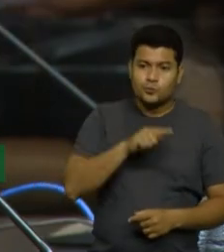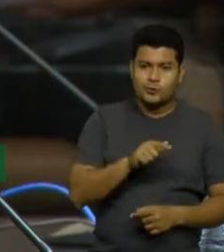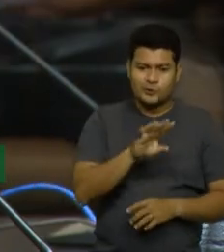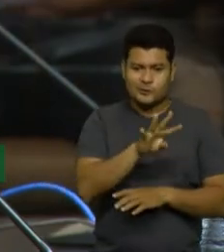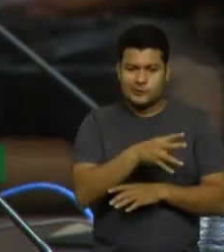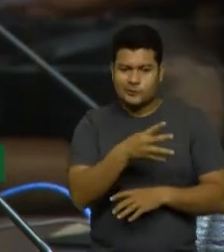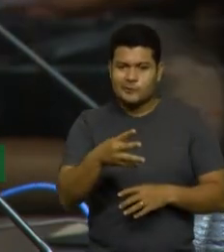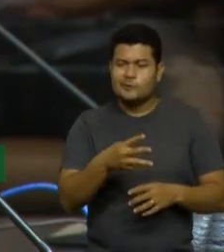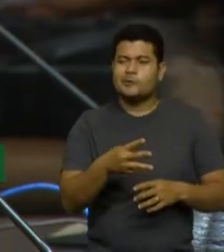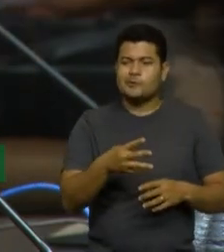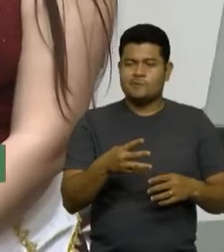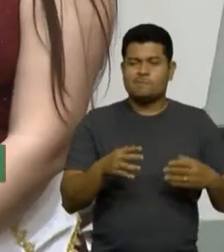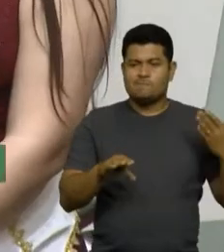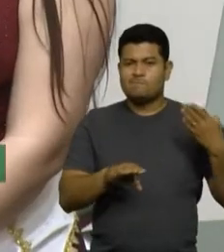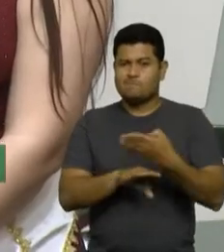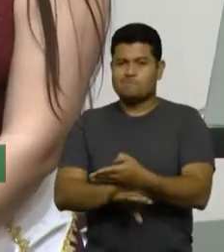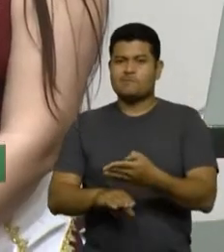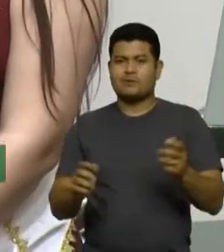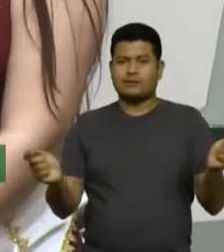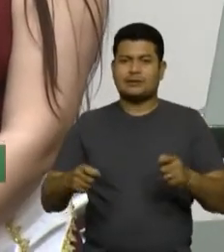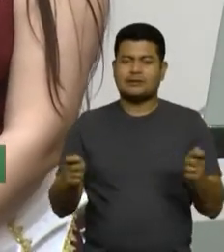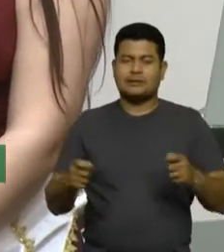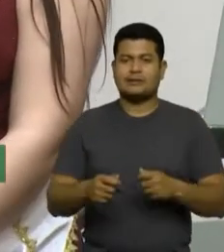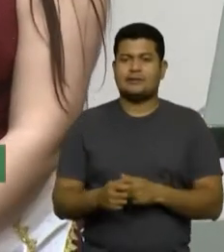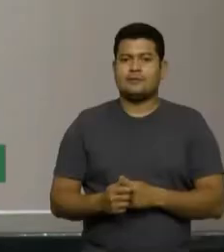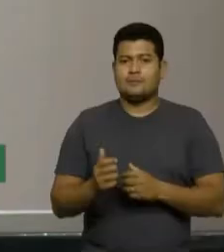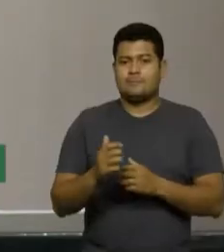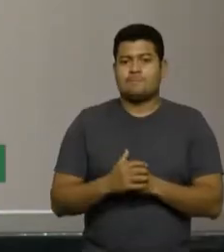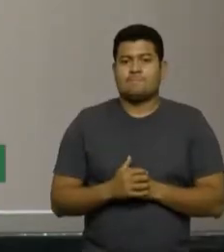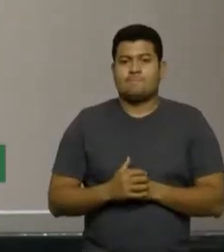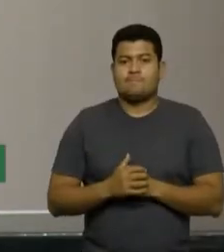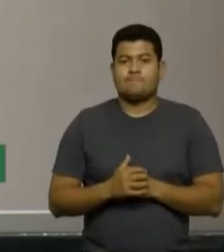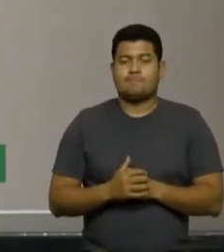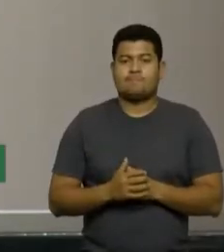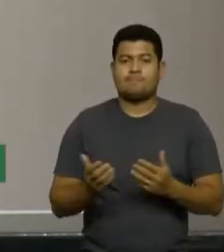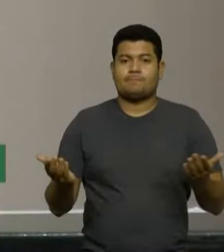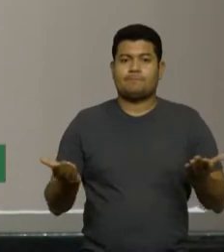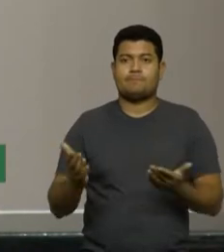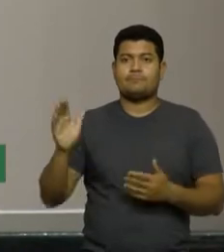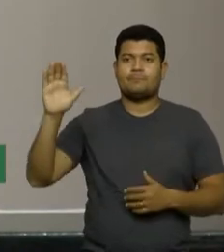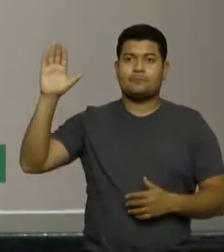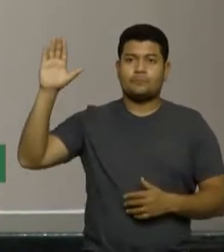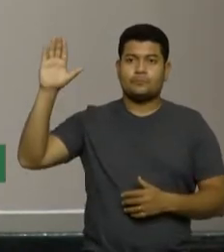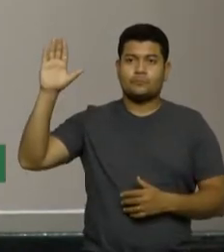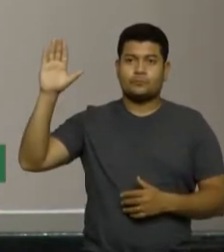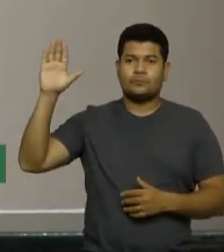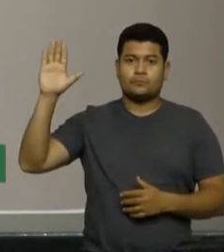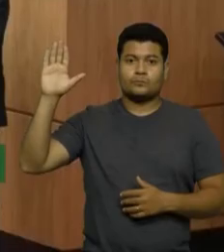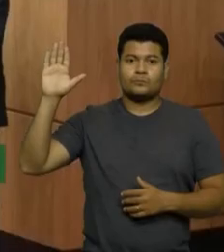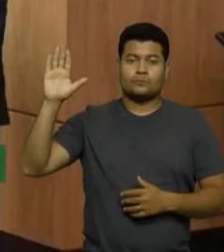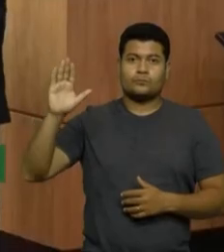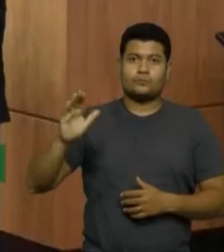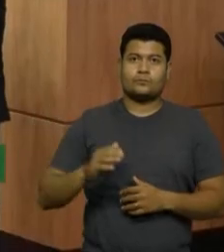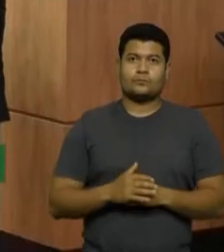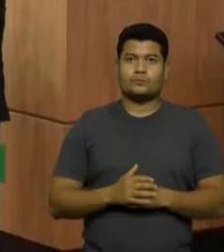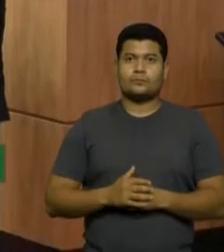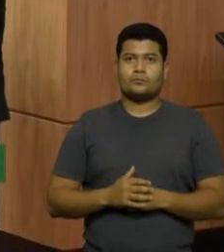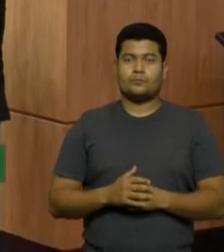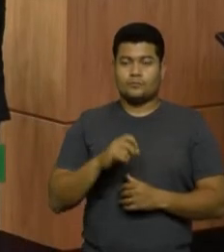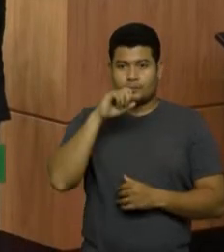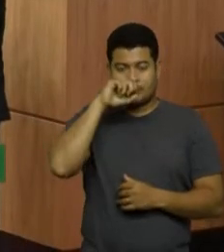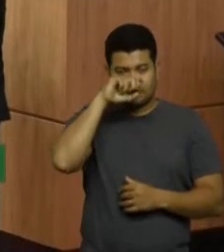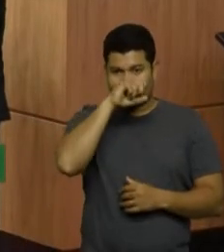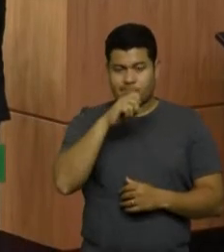vamos prestigiar também. Parabéns, muito obrigado. Deputado, presidente Maurício. Opa, primeiro o